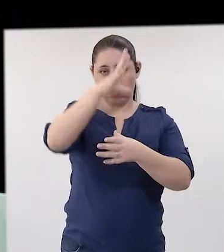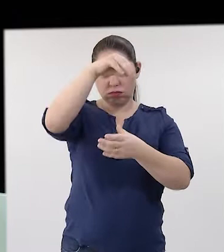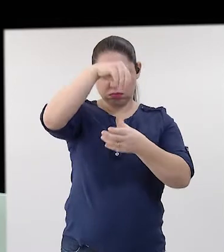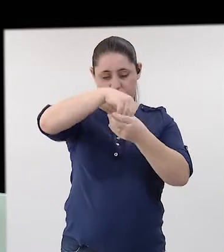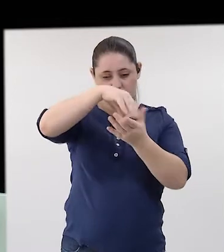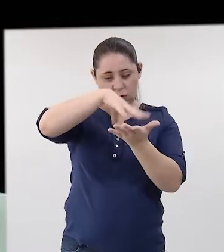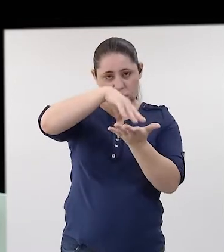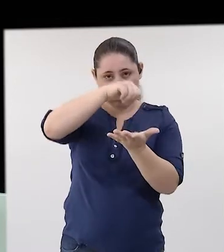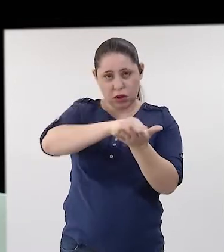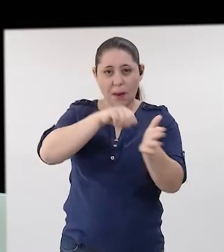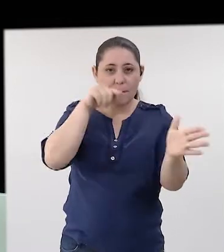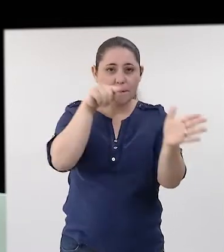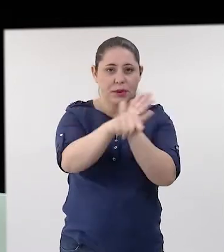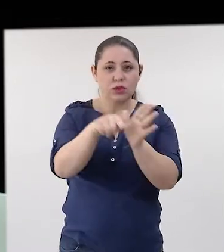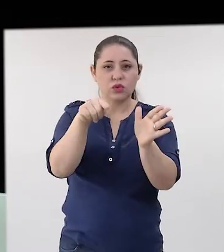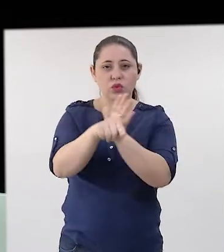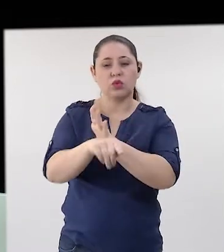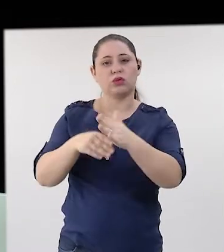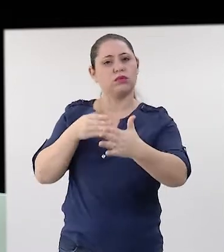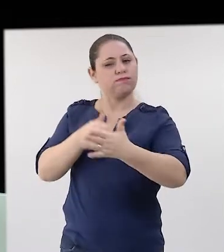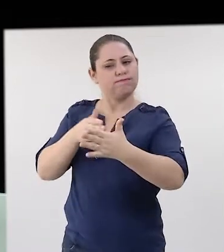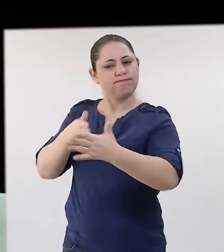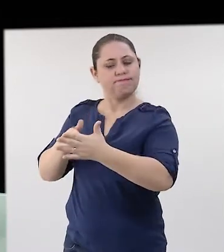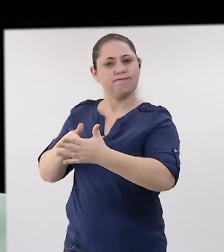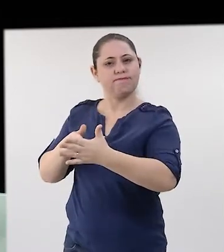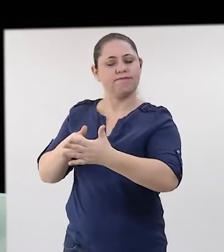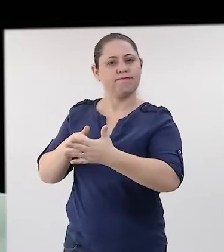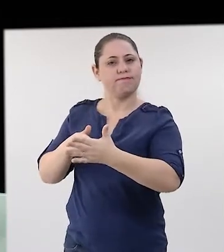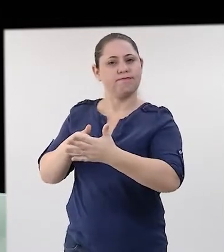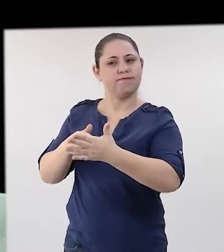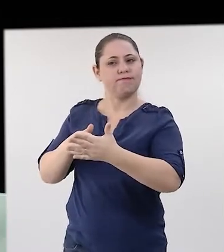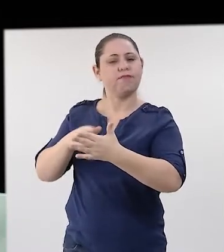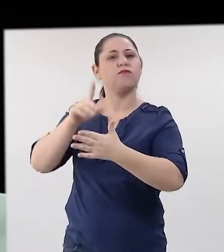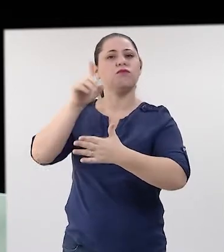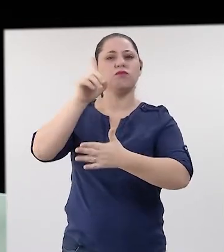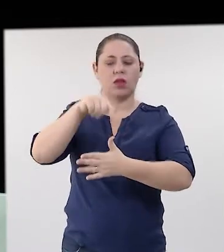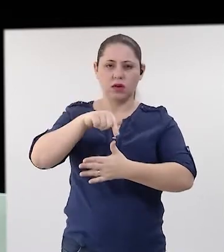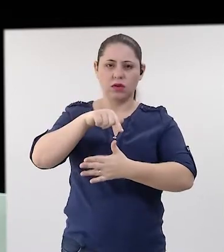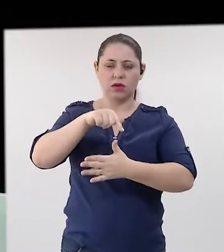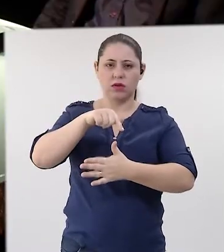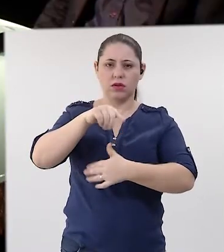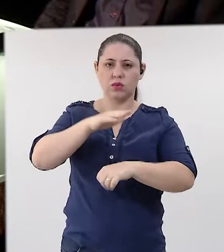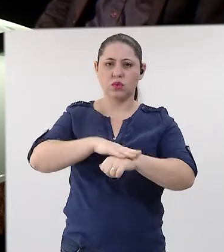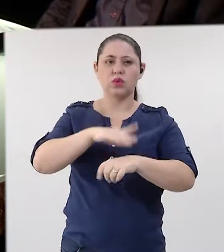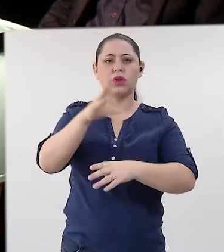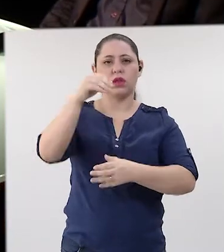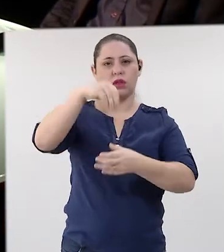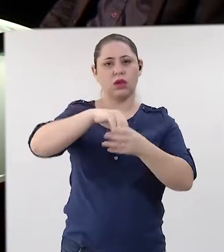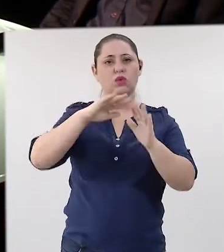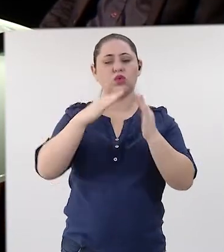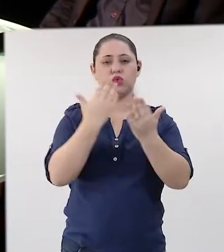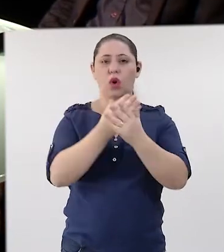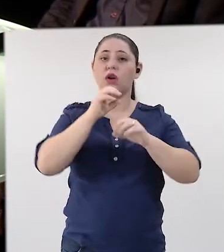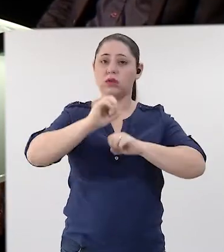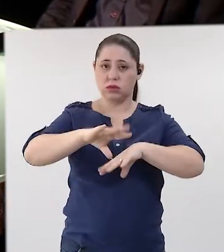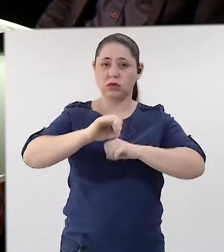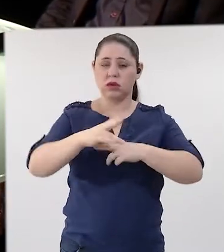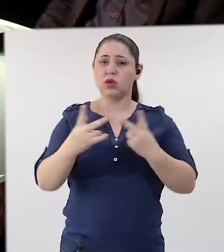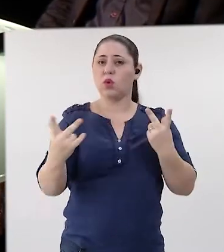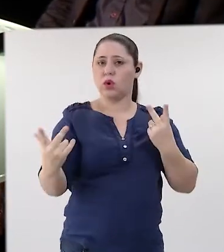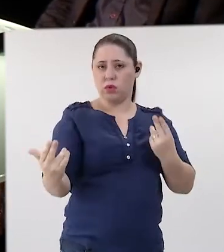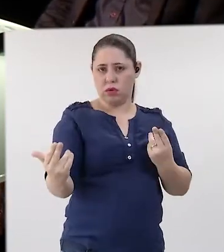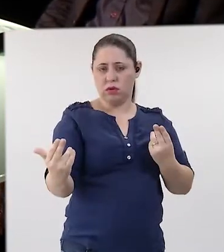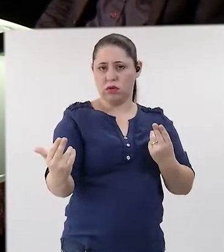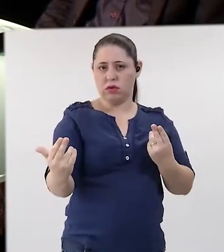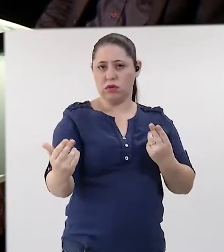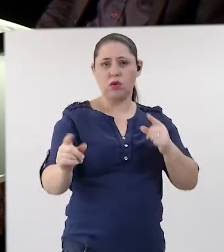o conteúdo que está dentro do aplicativo, que são as perguntas dos desafios, elas realmente estão no que as escolas ensinam,